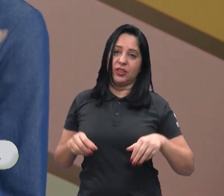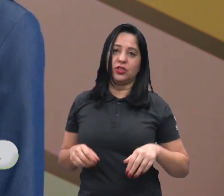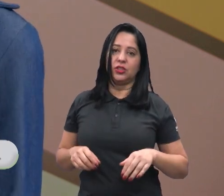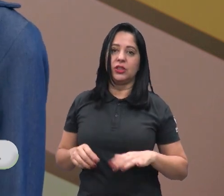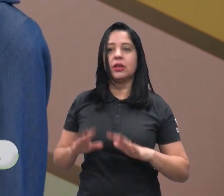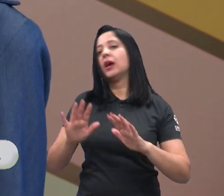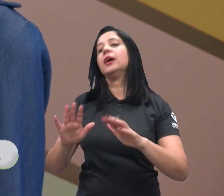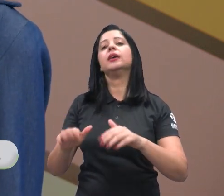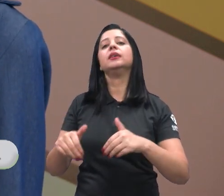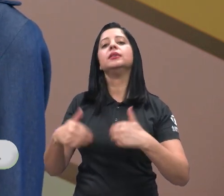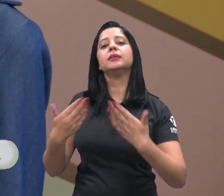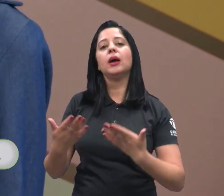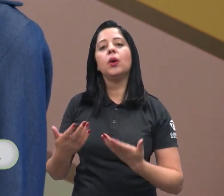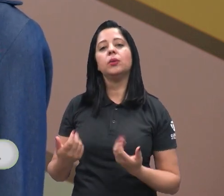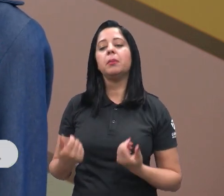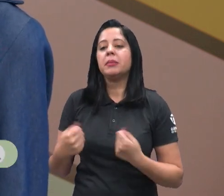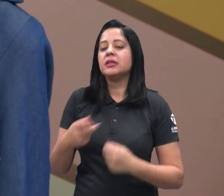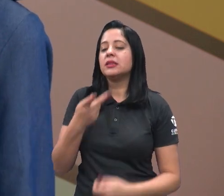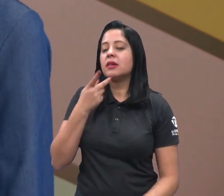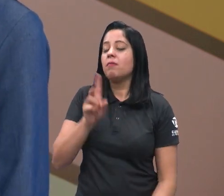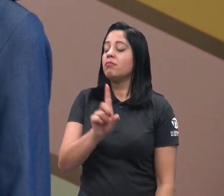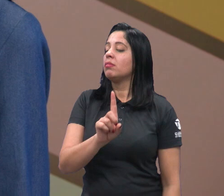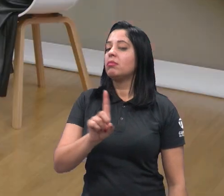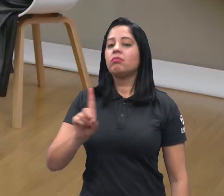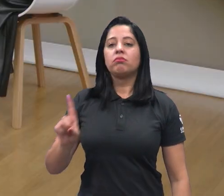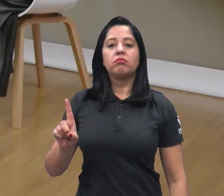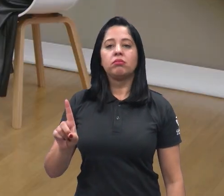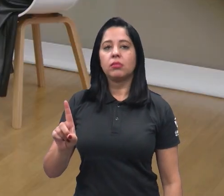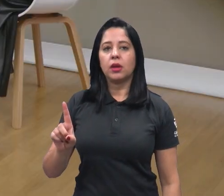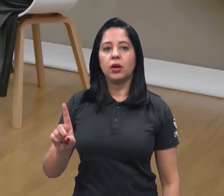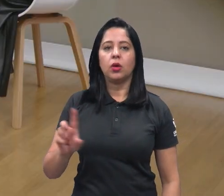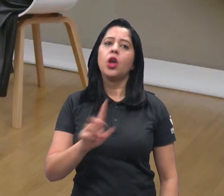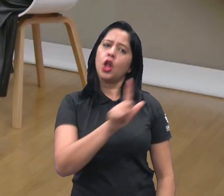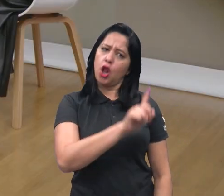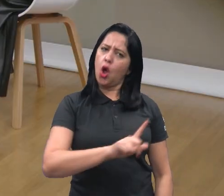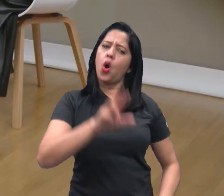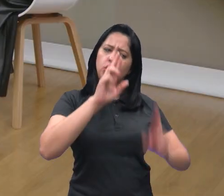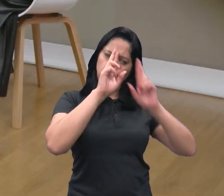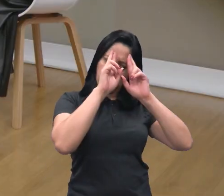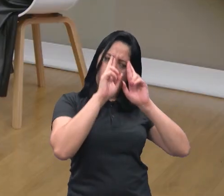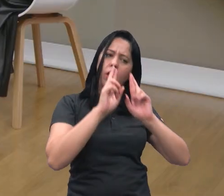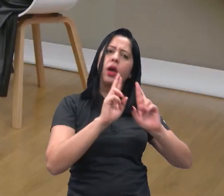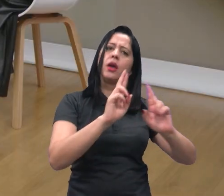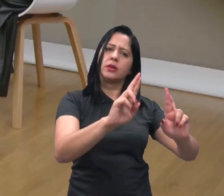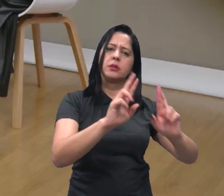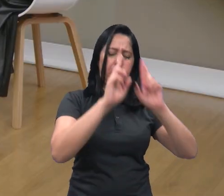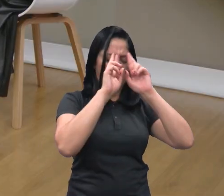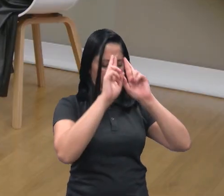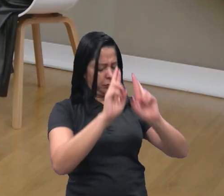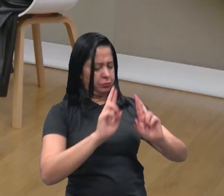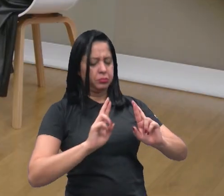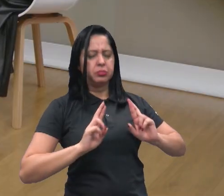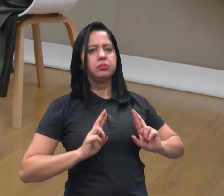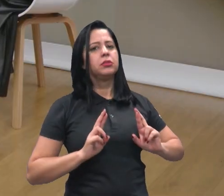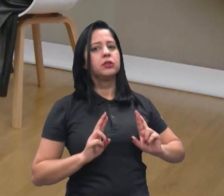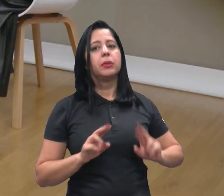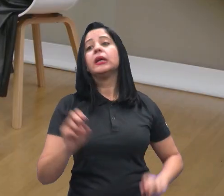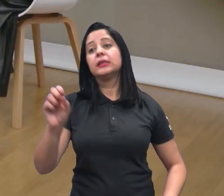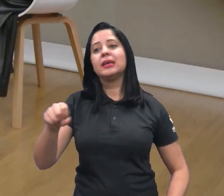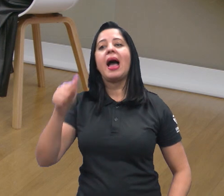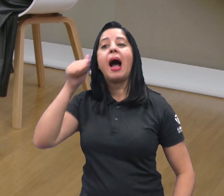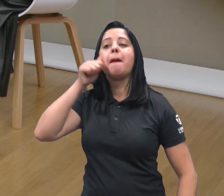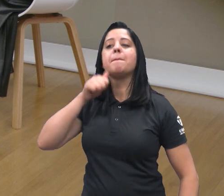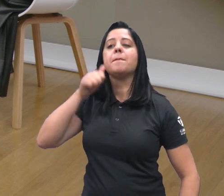com propriedade, sabe? E respeito, né? Em primeiro lugar, respeito às próprias escolhas também, né? A mulher tem que se